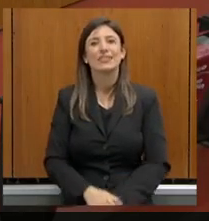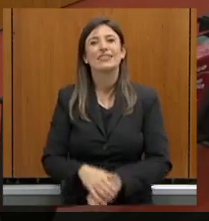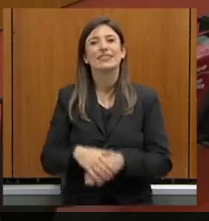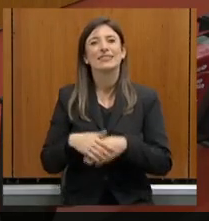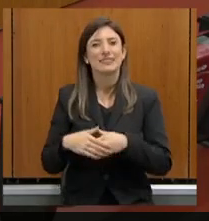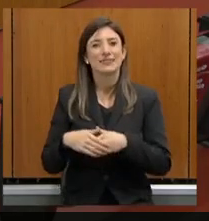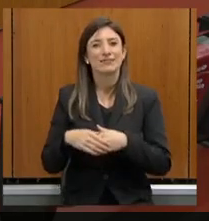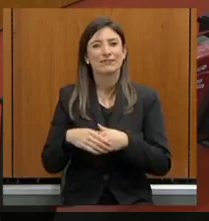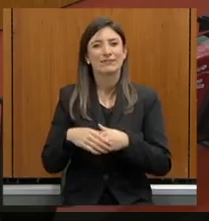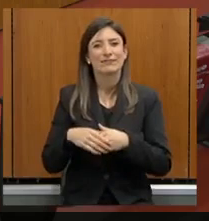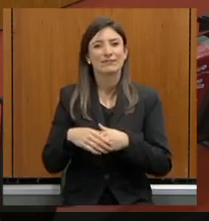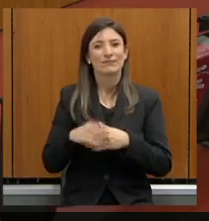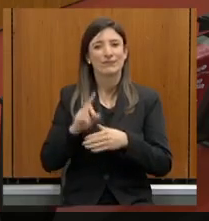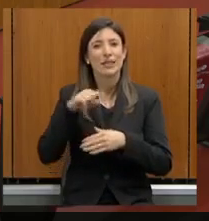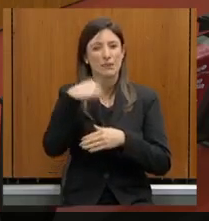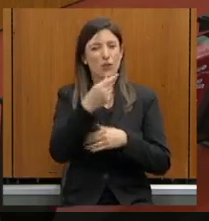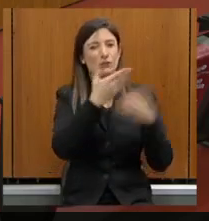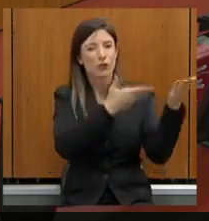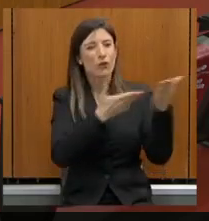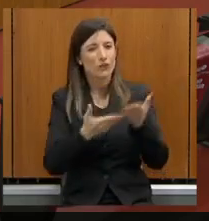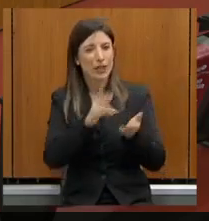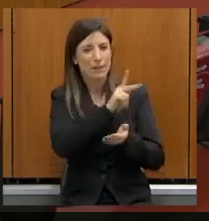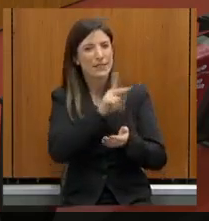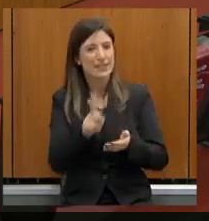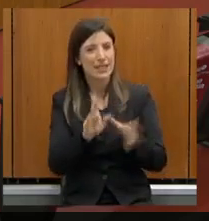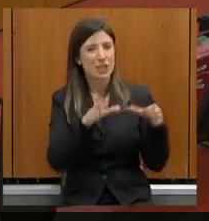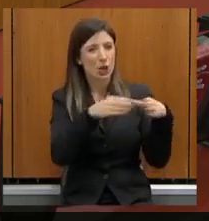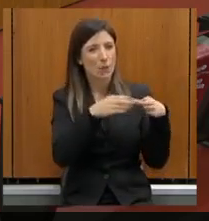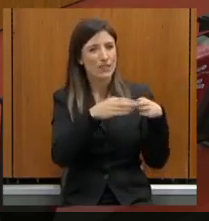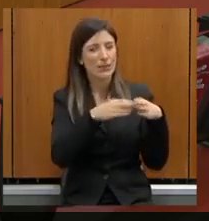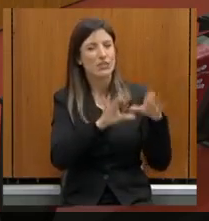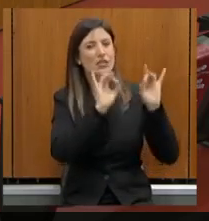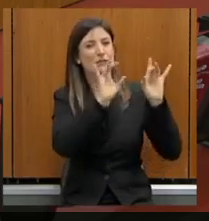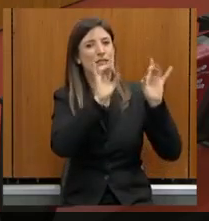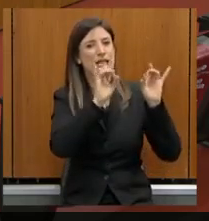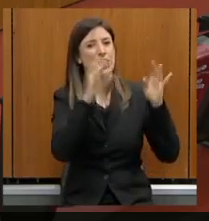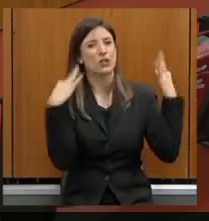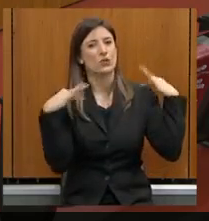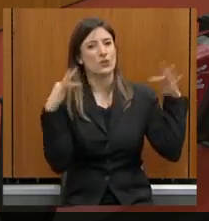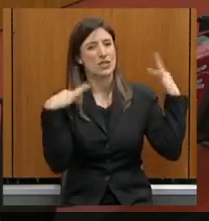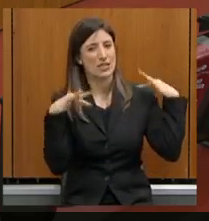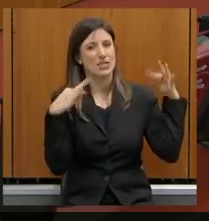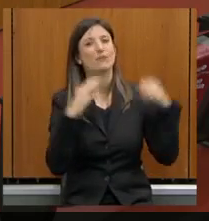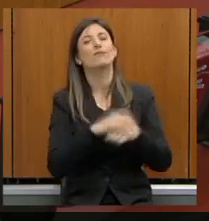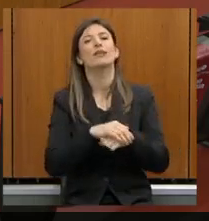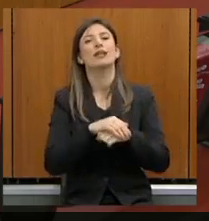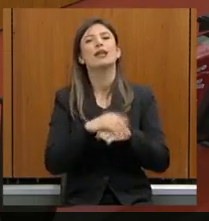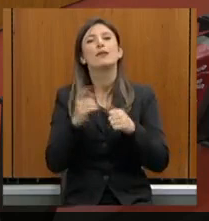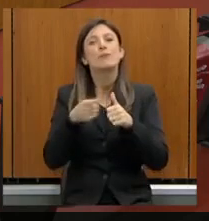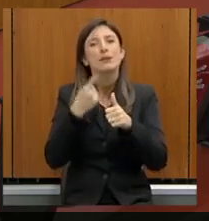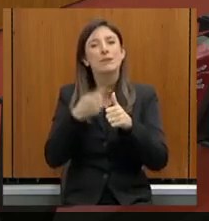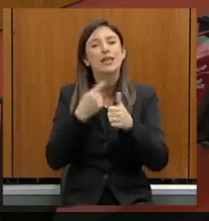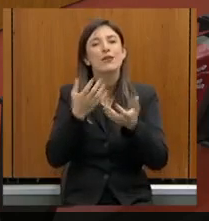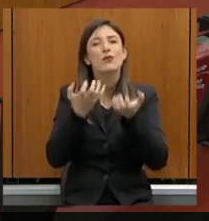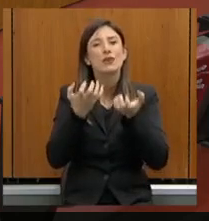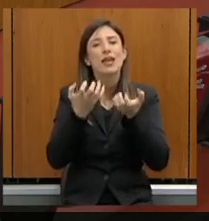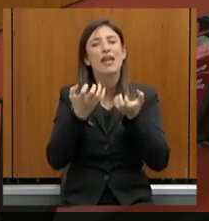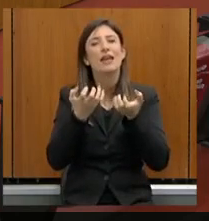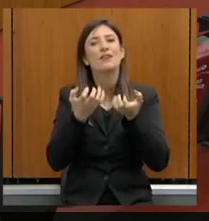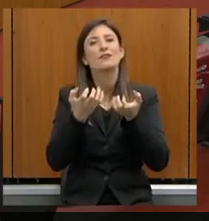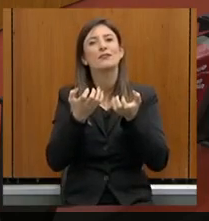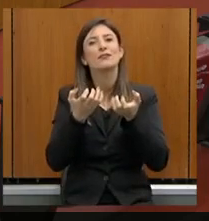ao nosso presidente da Comissão Extraordinária de Turismo, Mauro Tramonte, quero saudar aqui